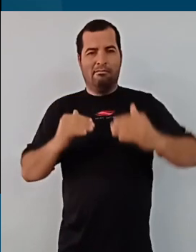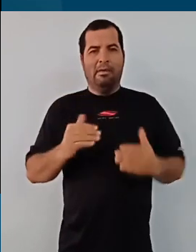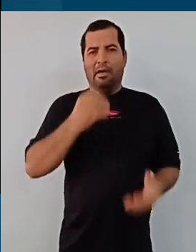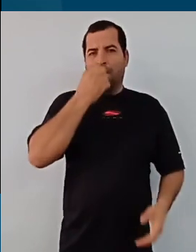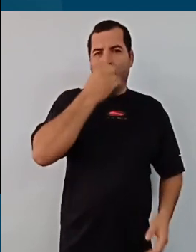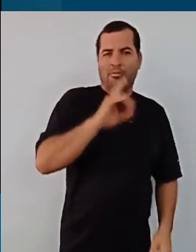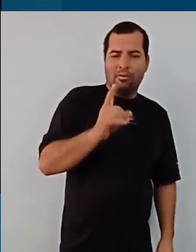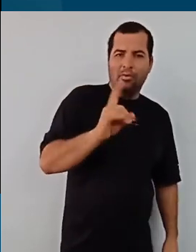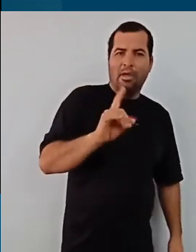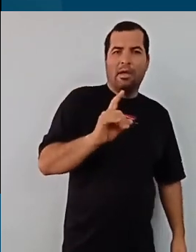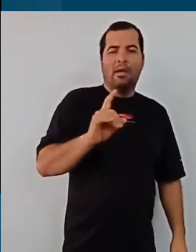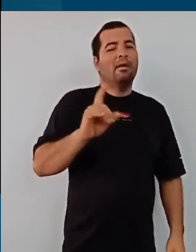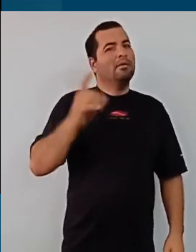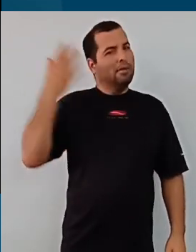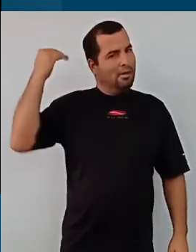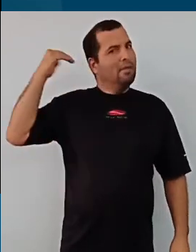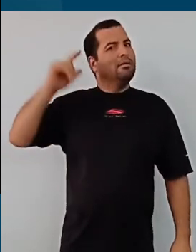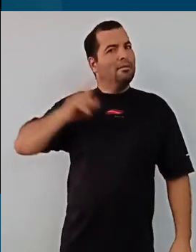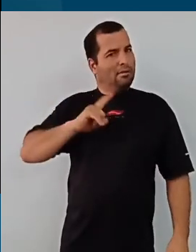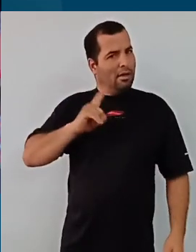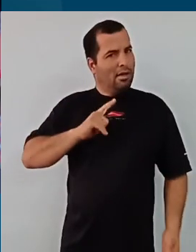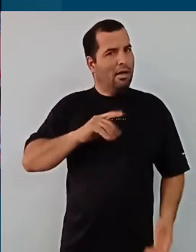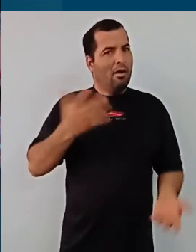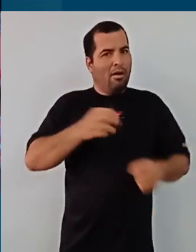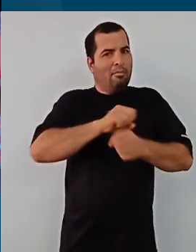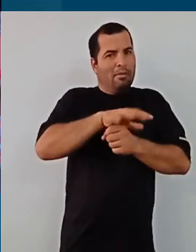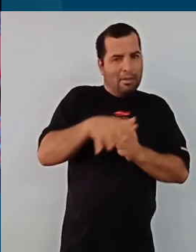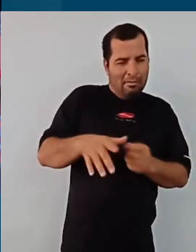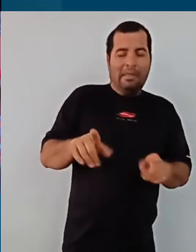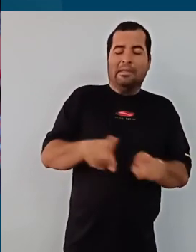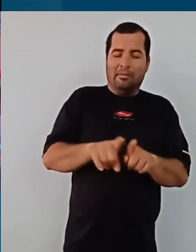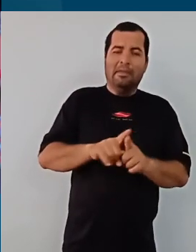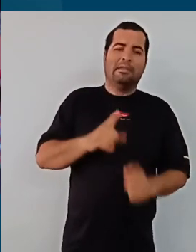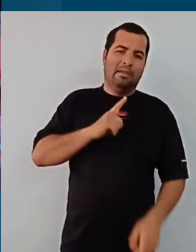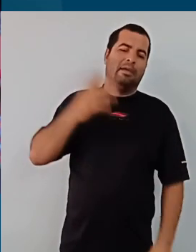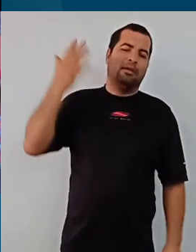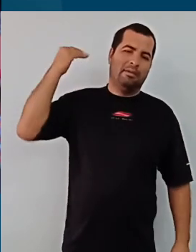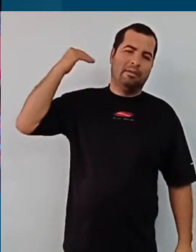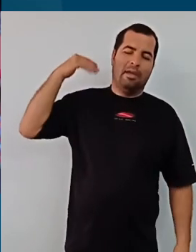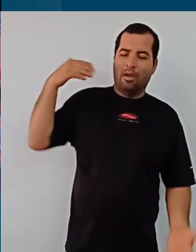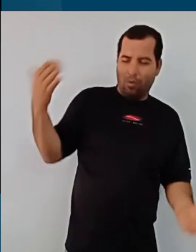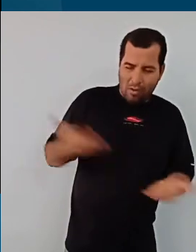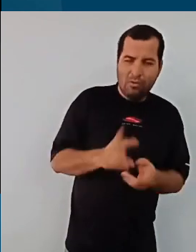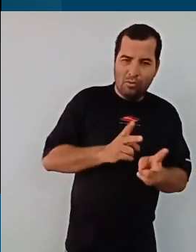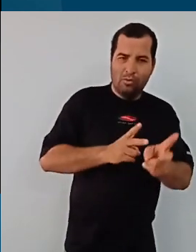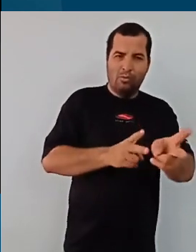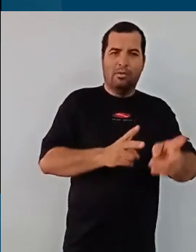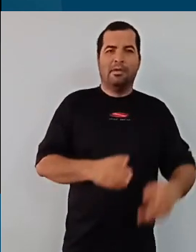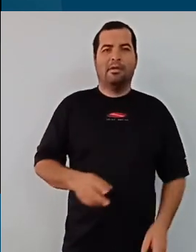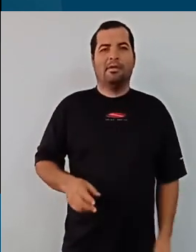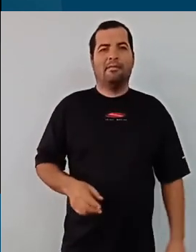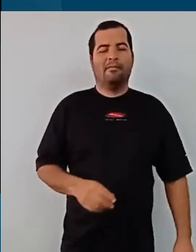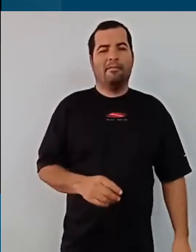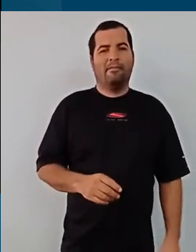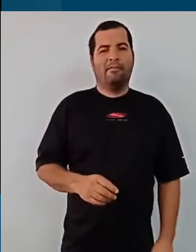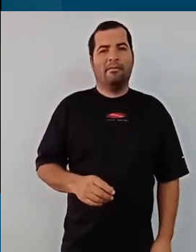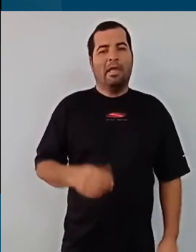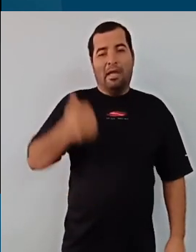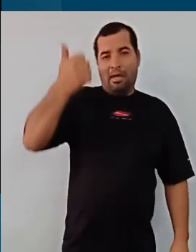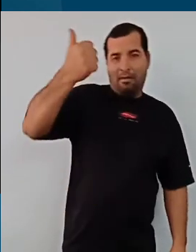isso não tem nada a ver com a pandemia, ela já era antes. A avaliação externa sempre foi. O que significa que a avaliação externa